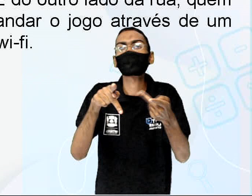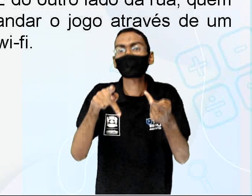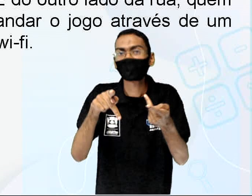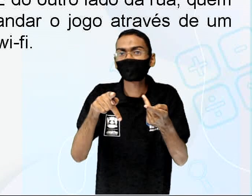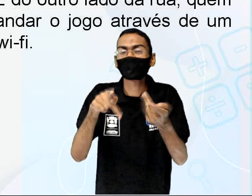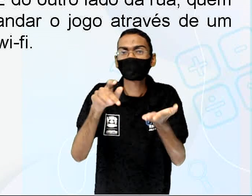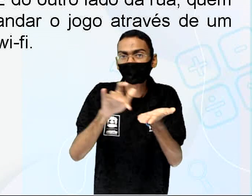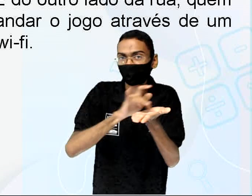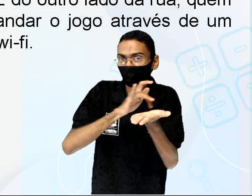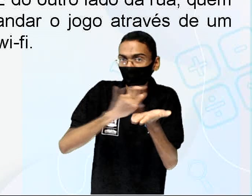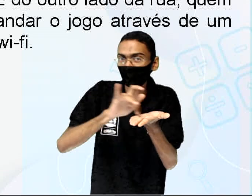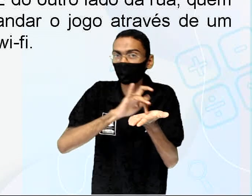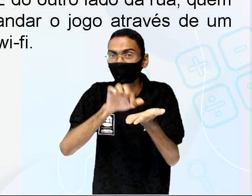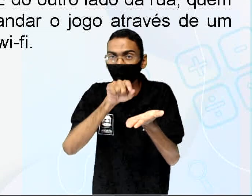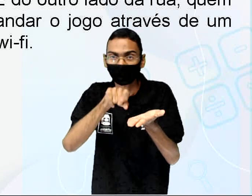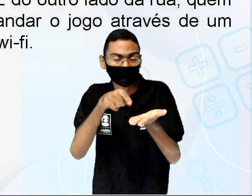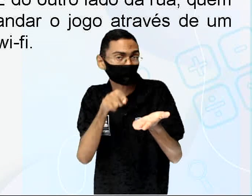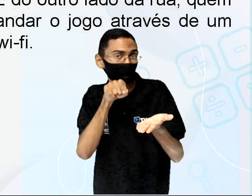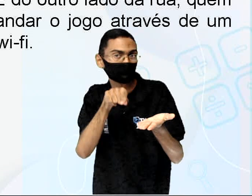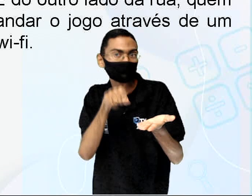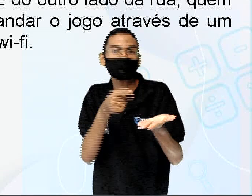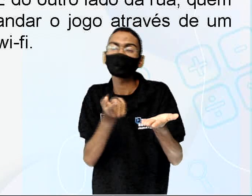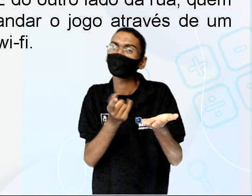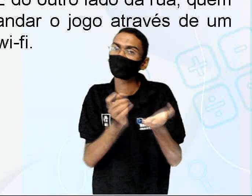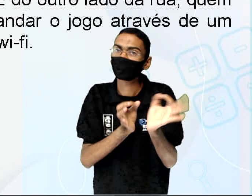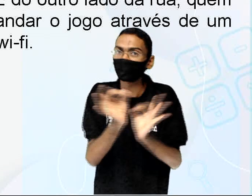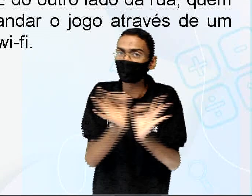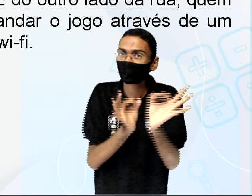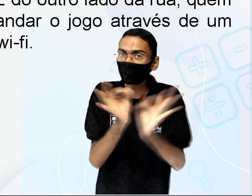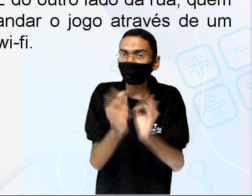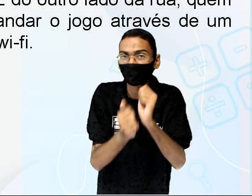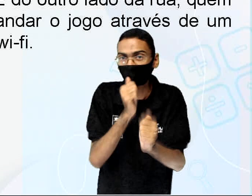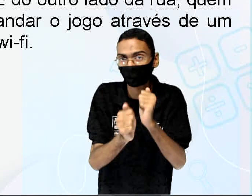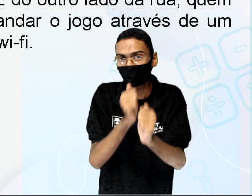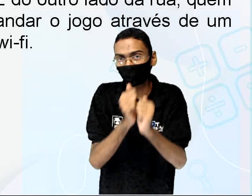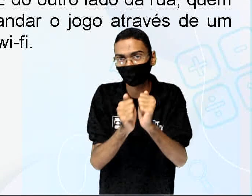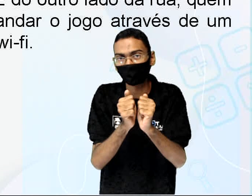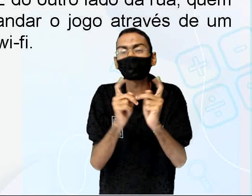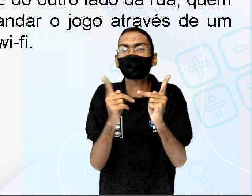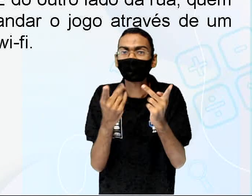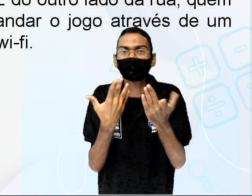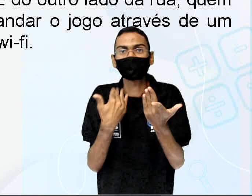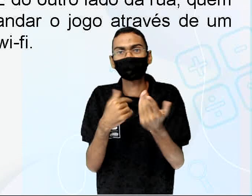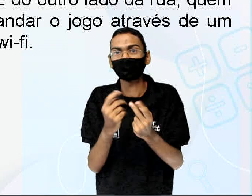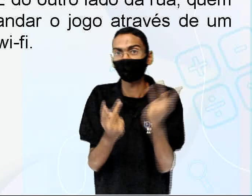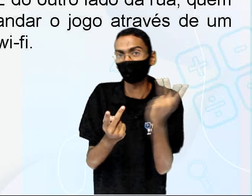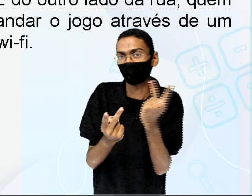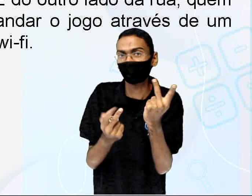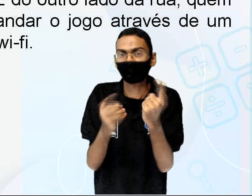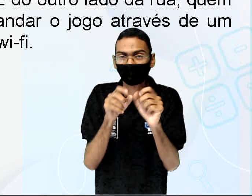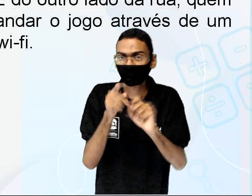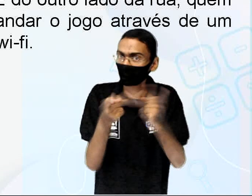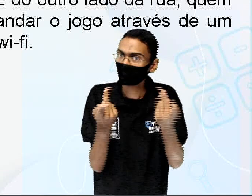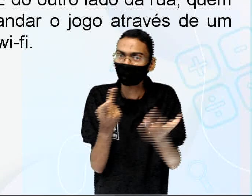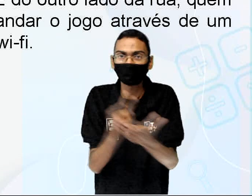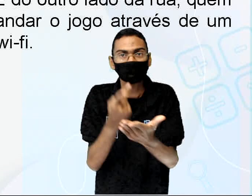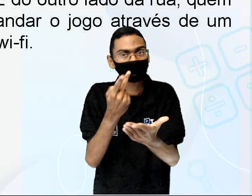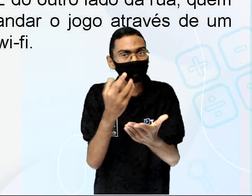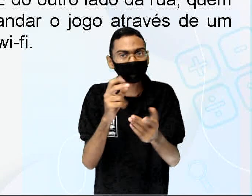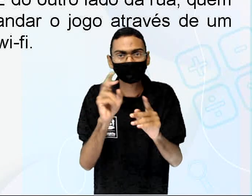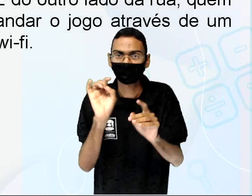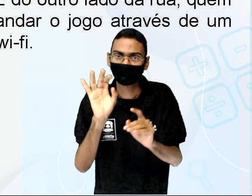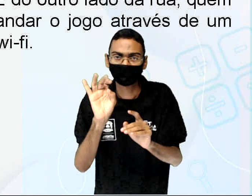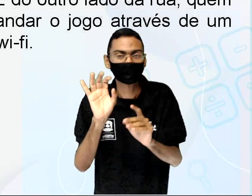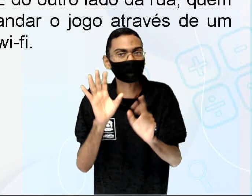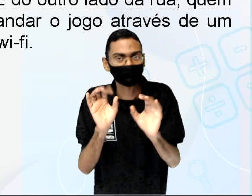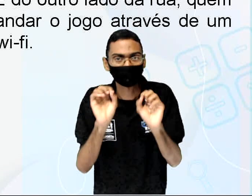e impulsionar o jogo e as projeções. Então, a via dupla. Ele não acontece sozinho, só com a tecnologia.